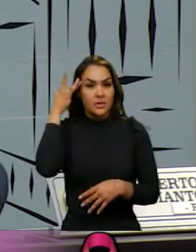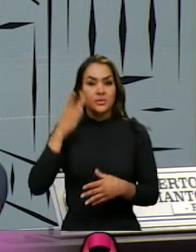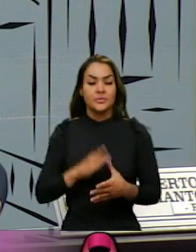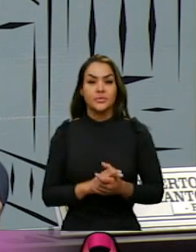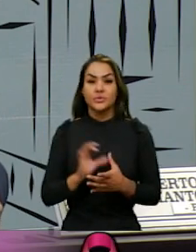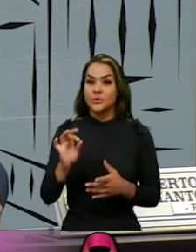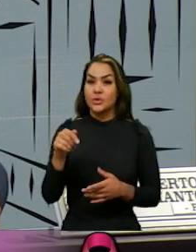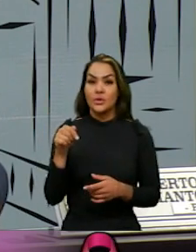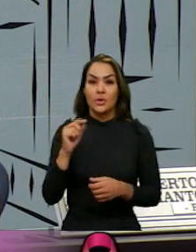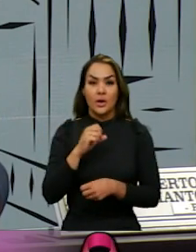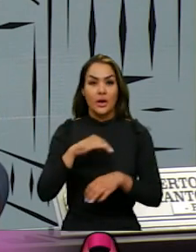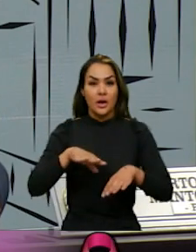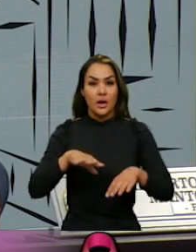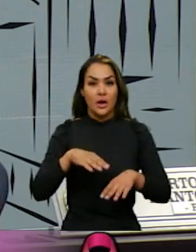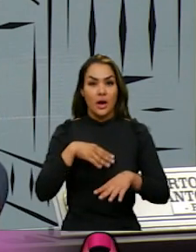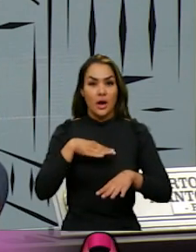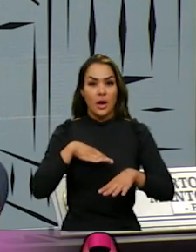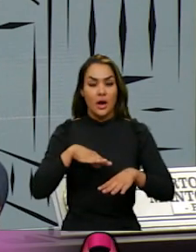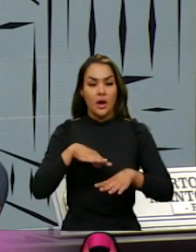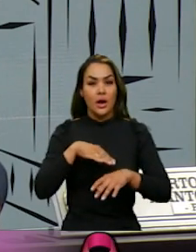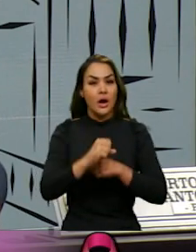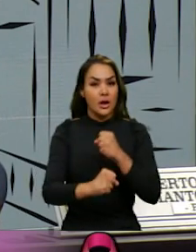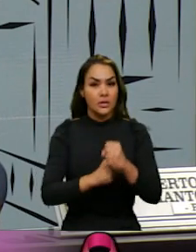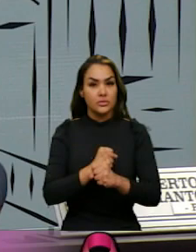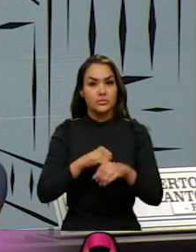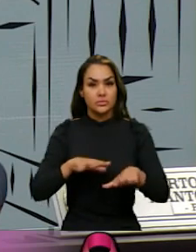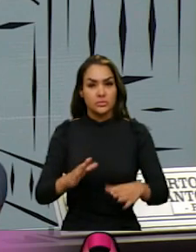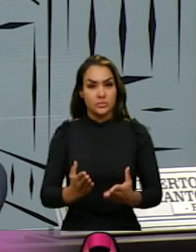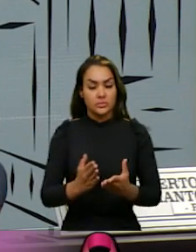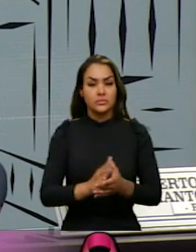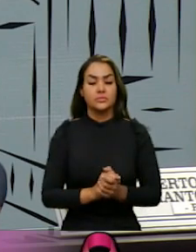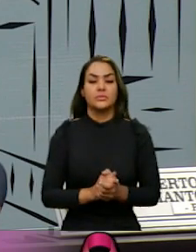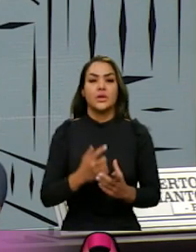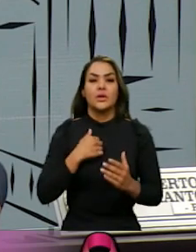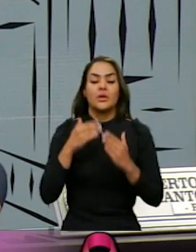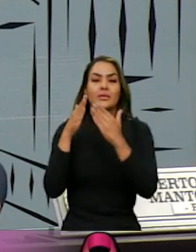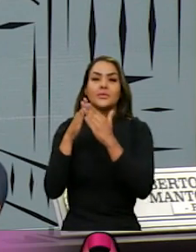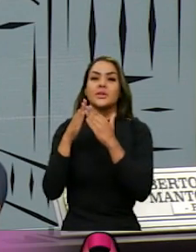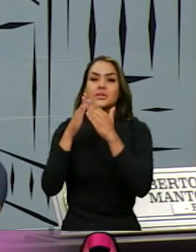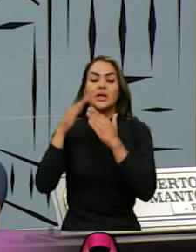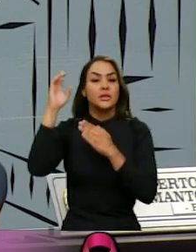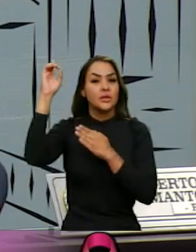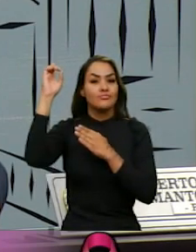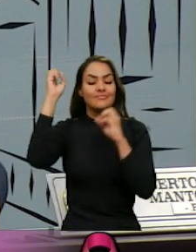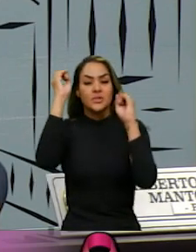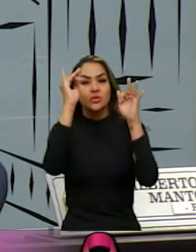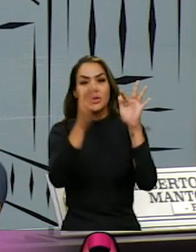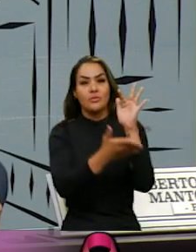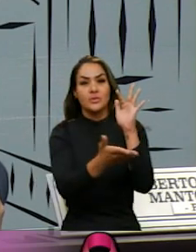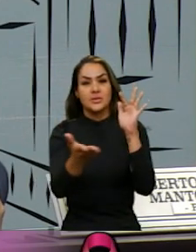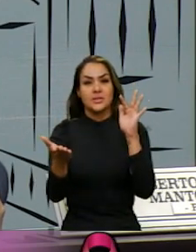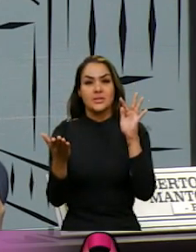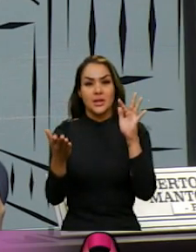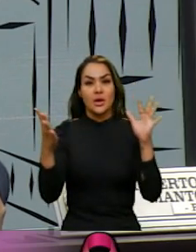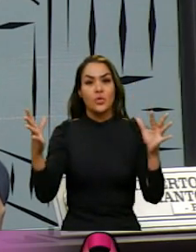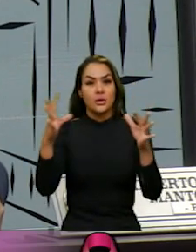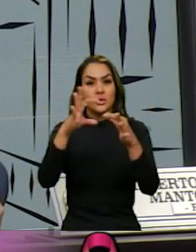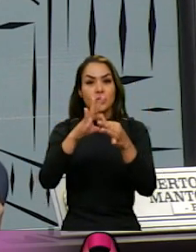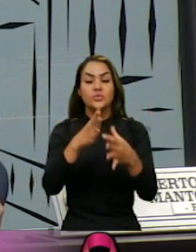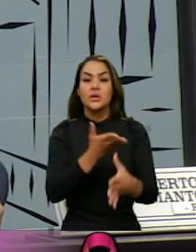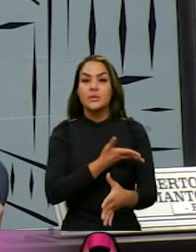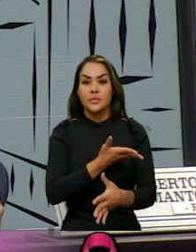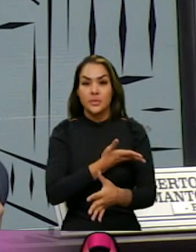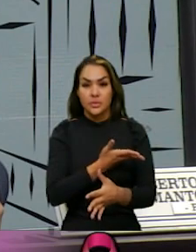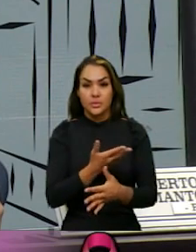vai, nessa década, eu só peço a Deus que possa abençoar cada vez mais essa união de